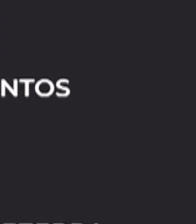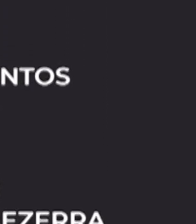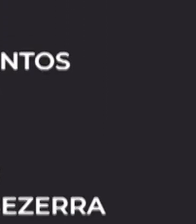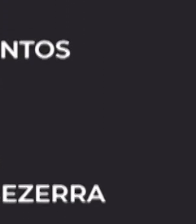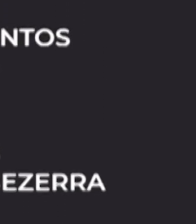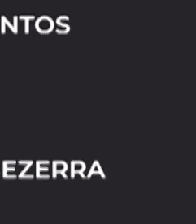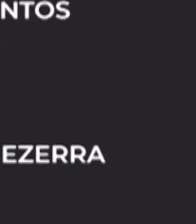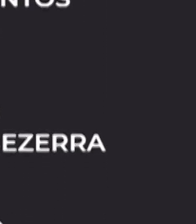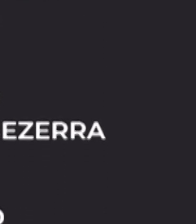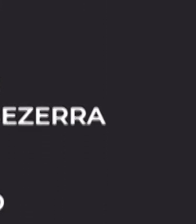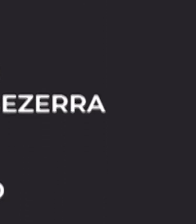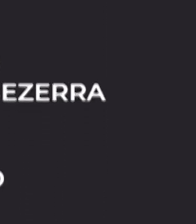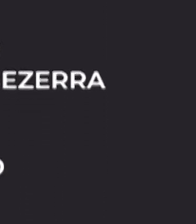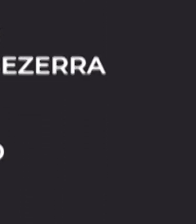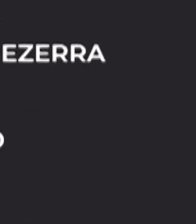estão convidados para participar hoje à tarde. 16 horas, hoje às 16 horas, então,